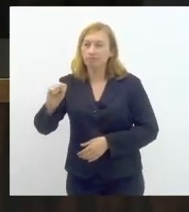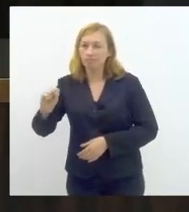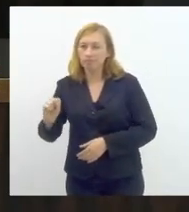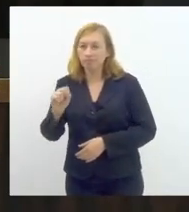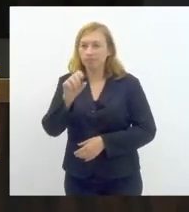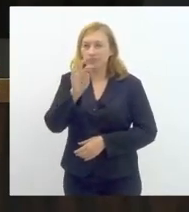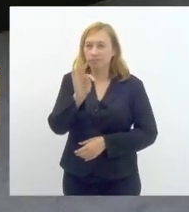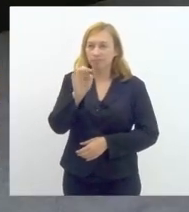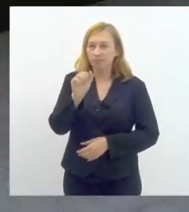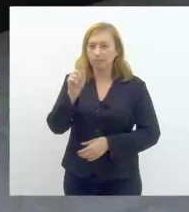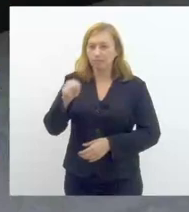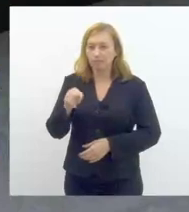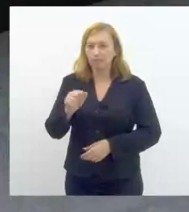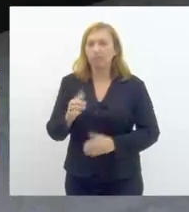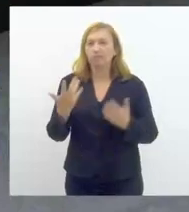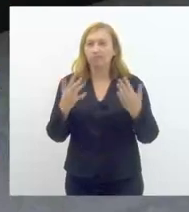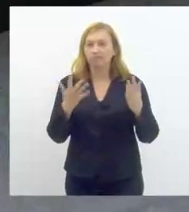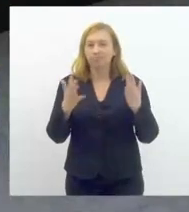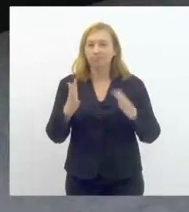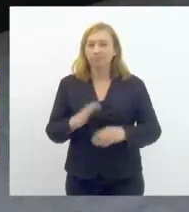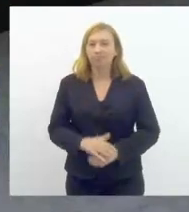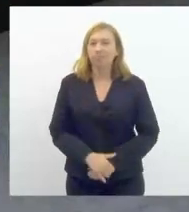Tanguá.